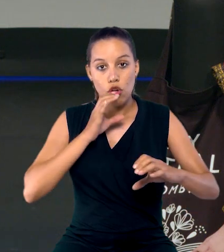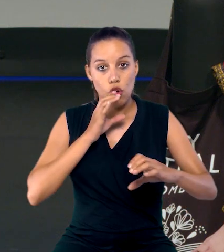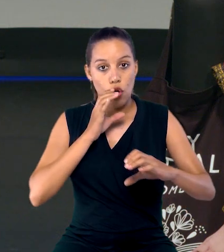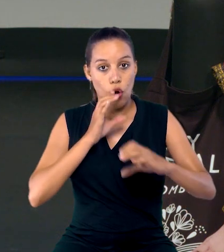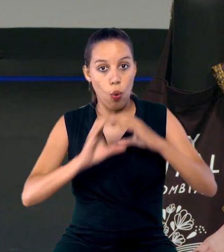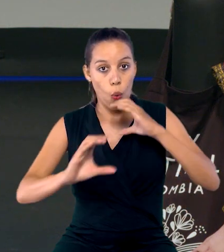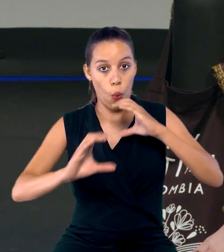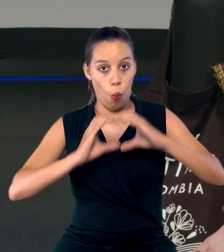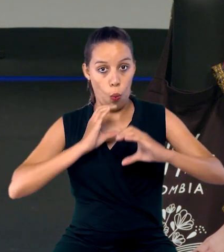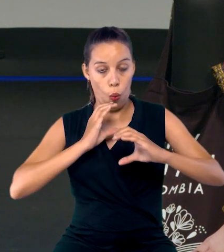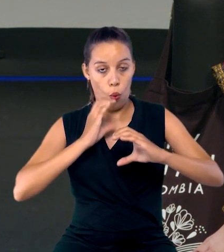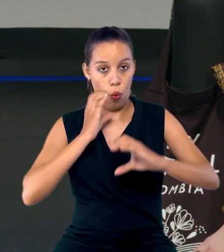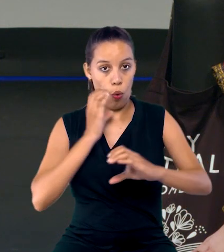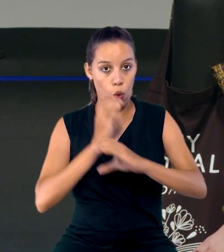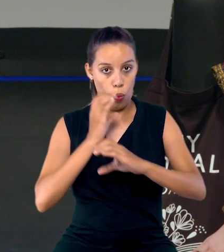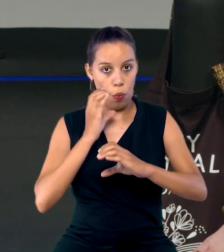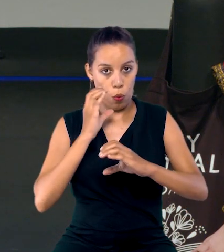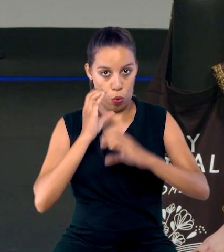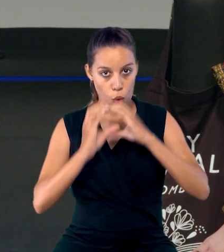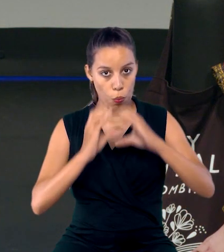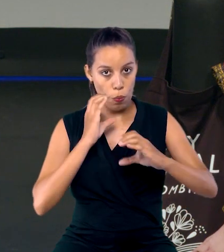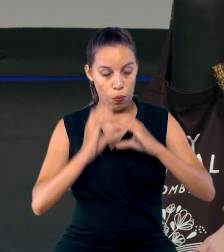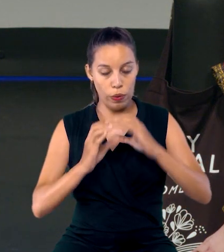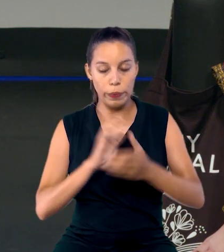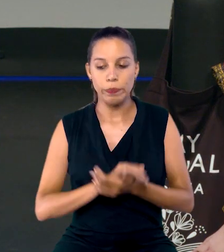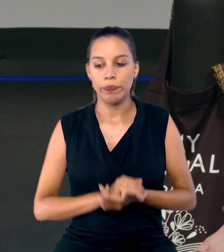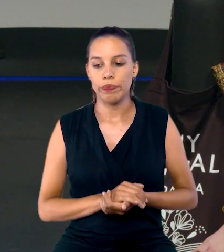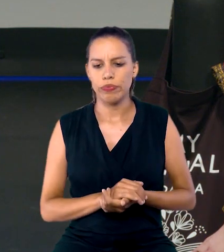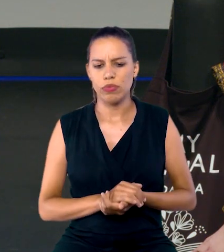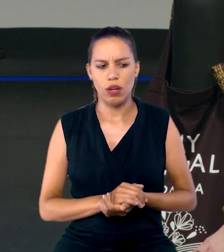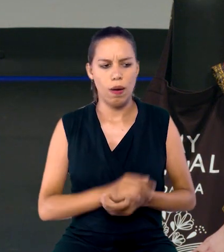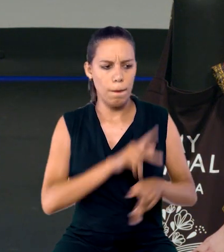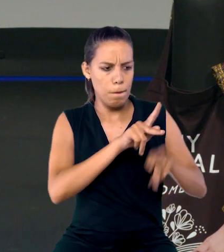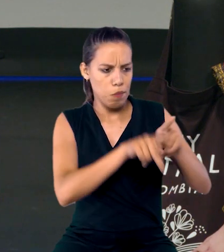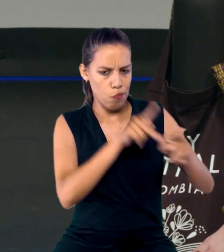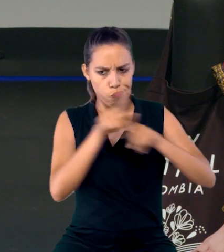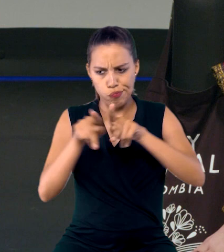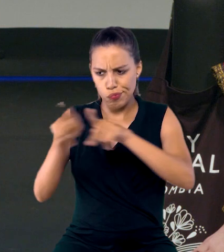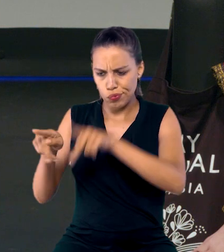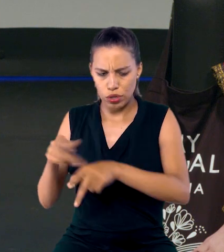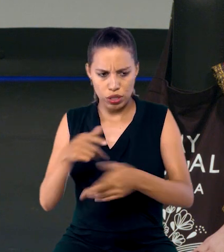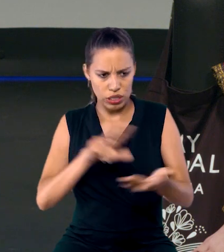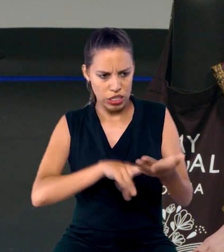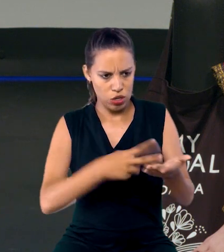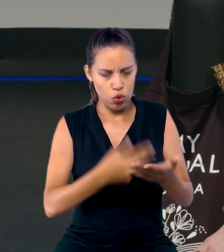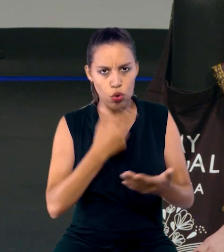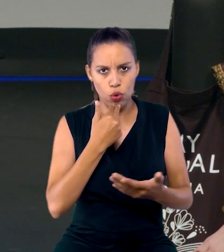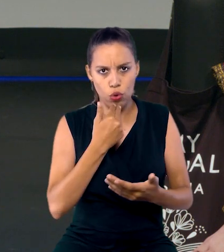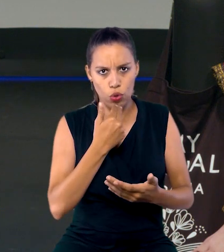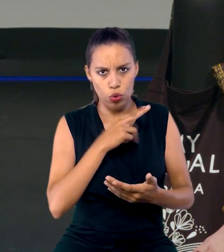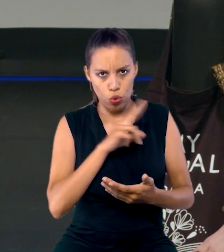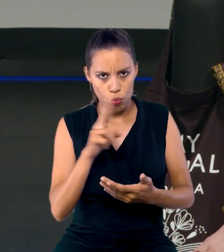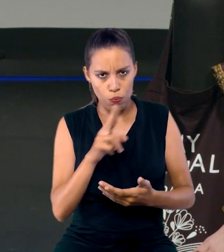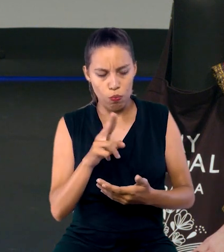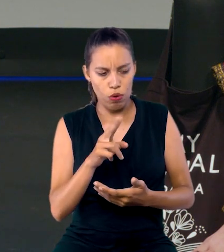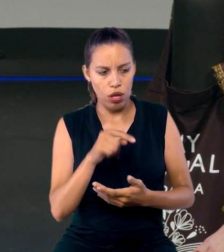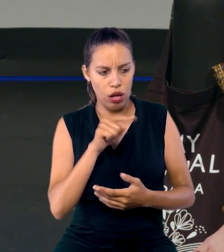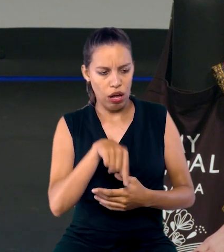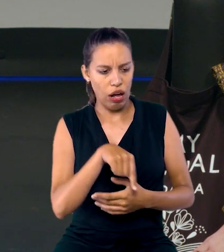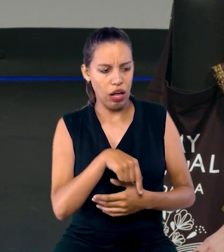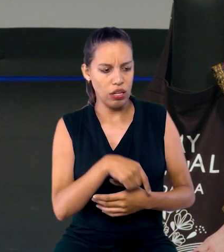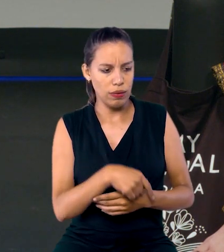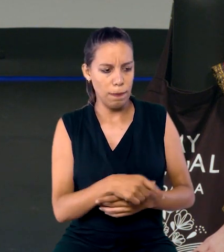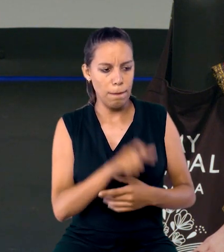E é até algo que, em vários povos, a tradução do nome do próprio povo é gente e